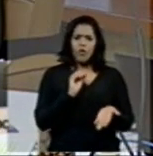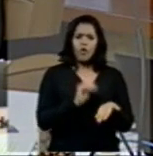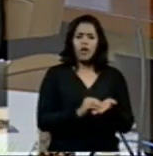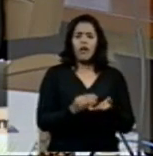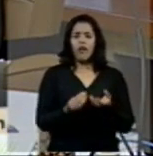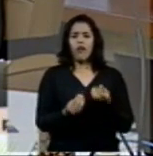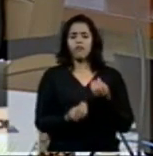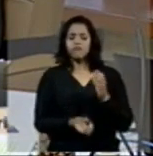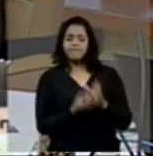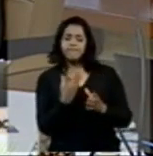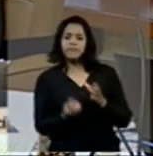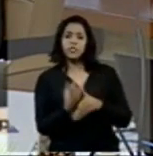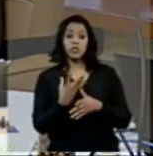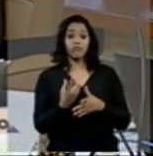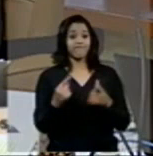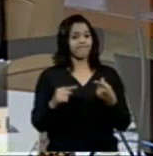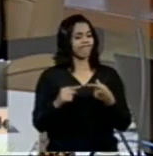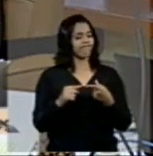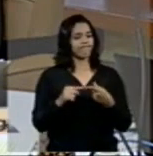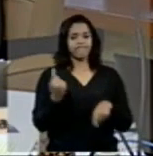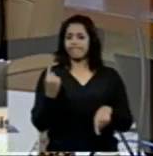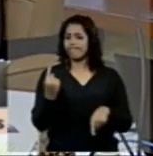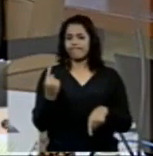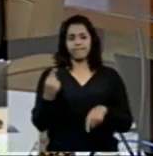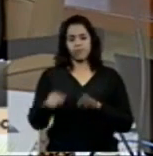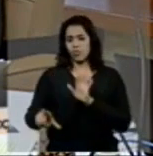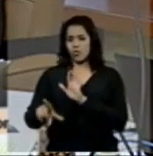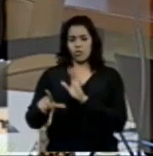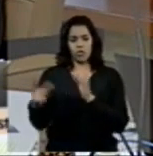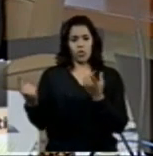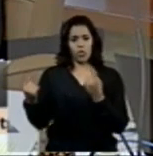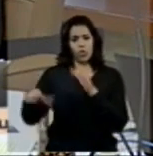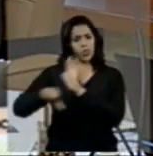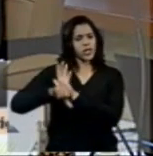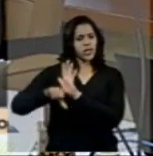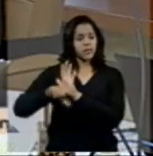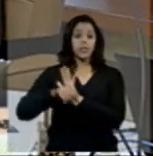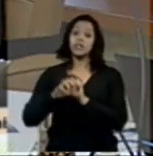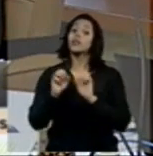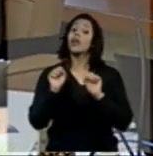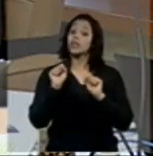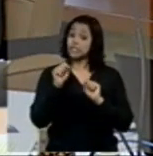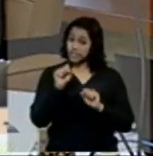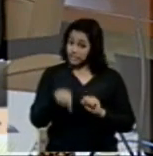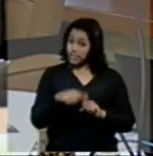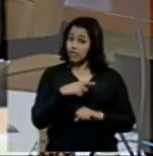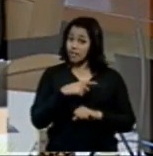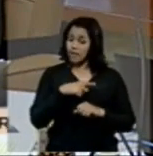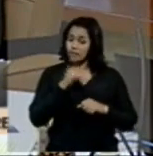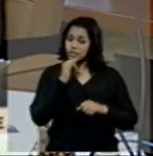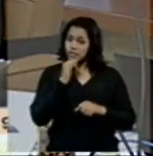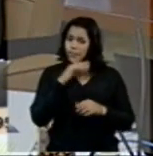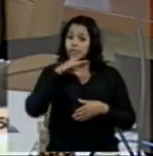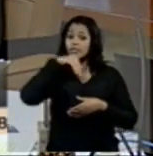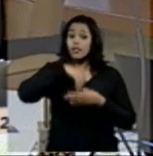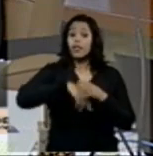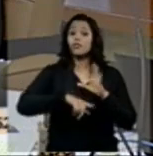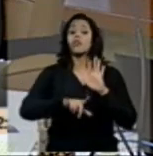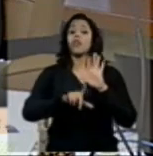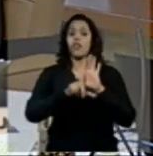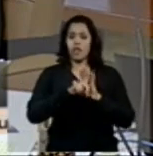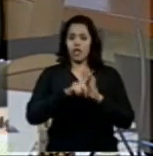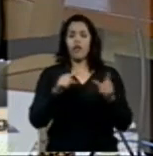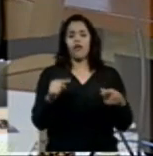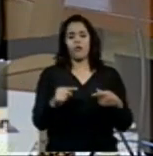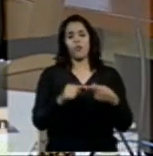produção não é coerente com barbárie, e sim com livre iniciativa que se institui no